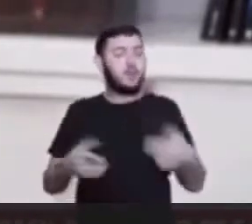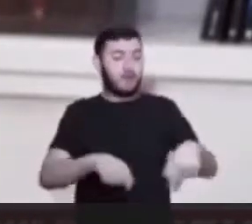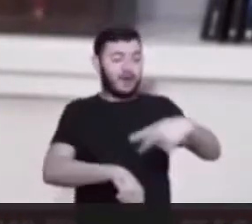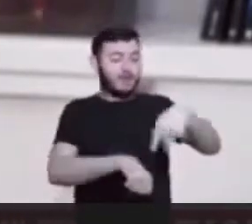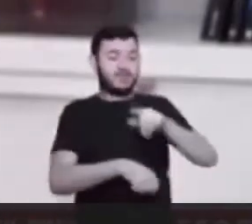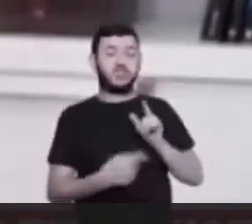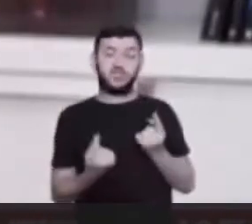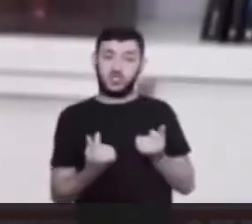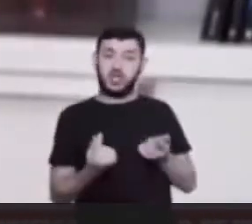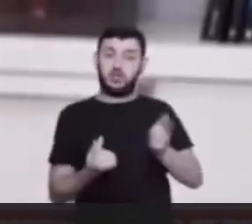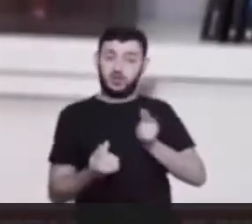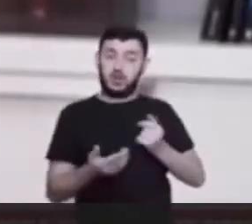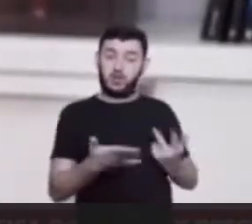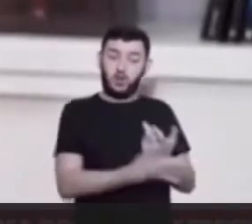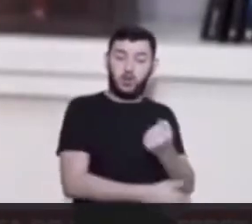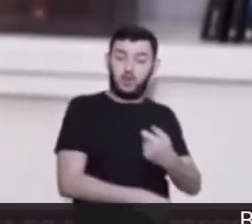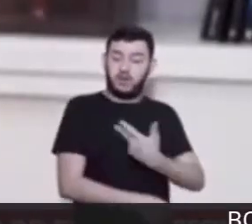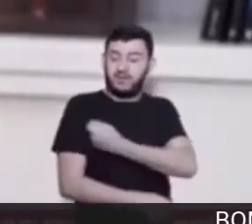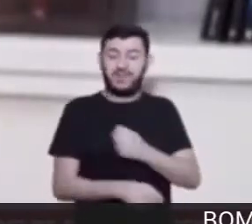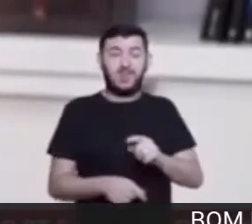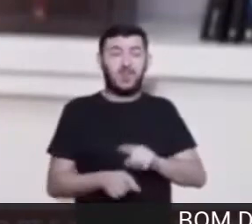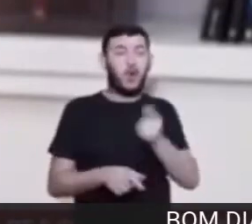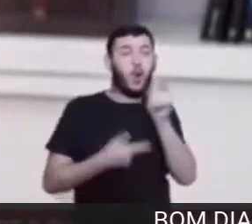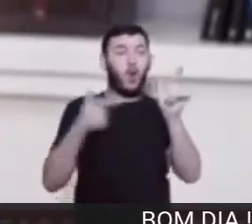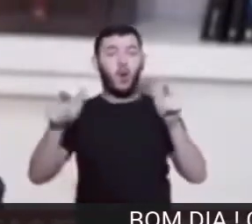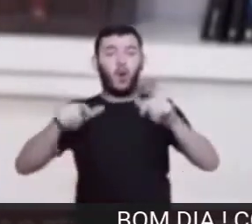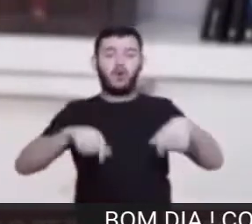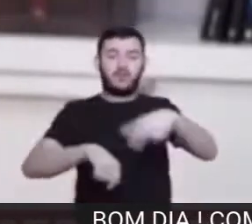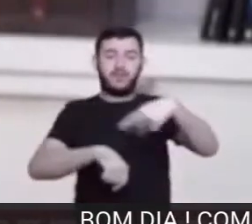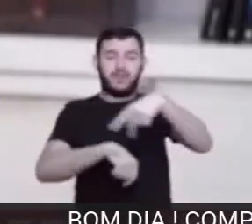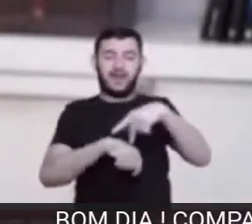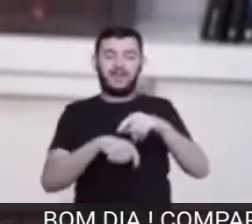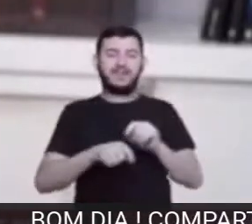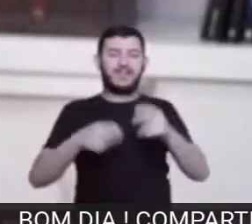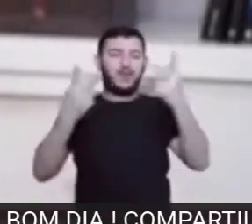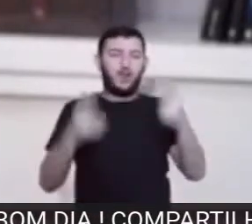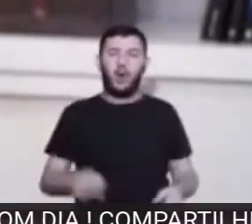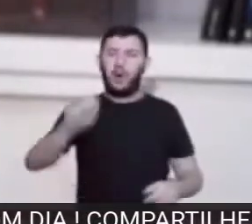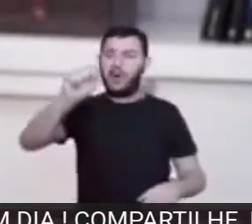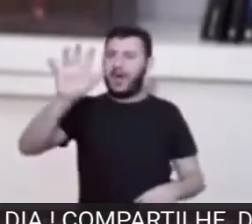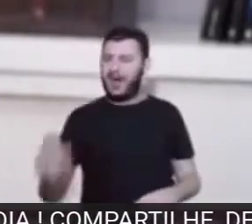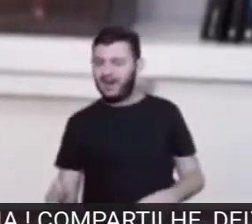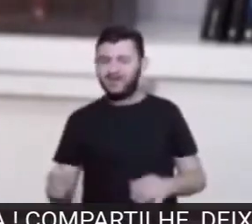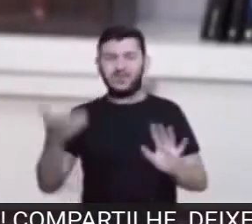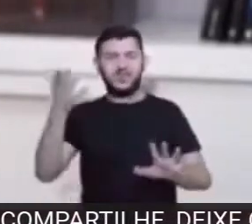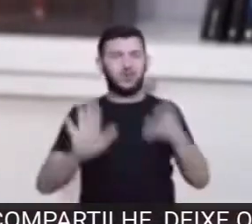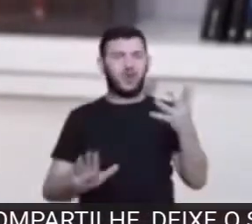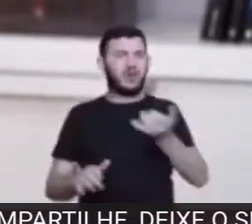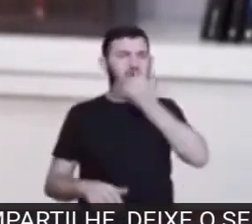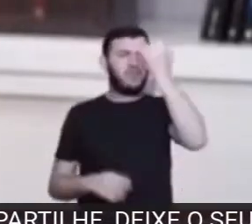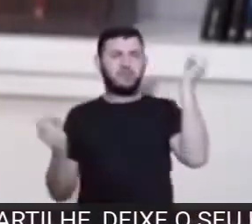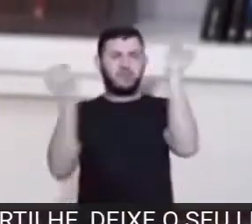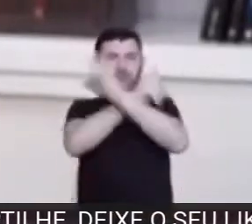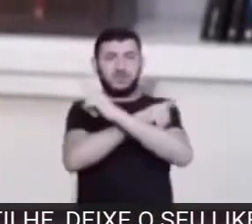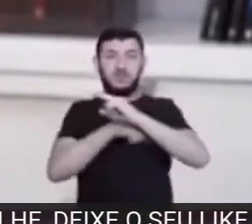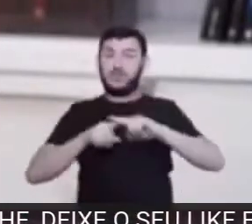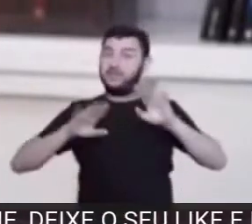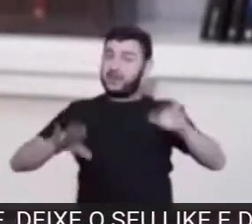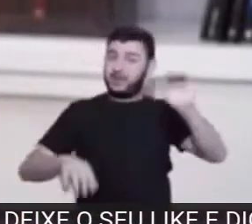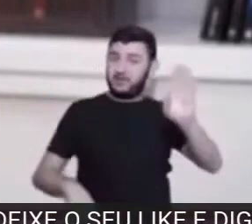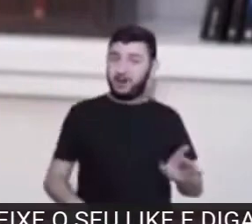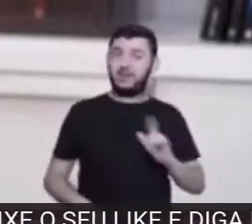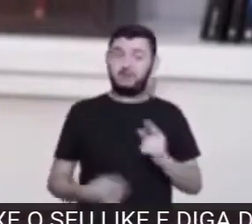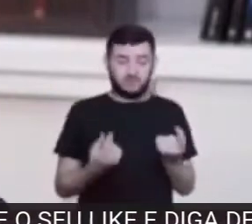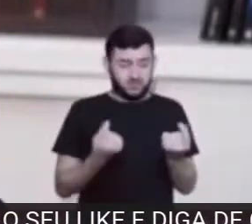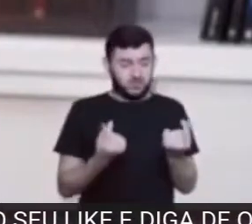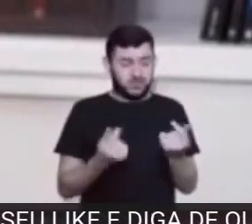dinheiro, sabe, estão, como o continente africano, em situação difícil. E no Brasil, a gente tem dinheiro, mas a gente não tem